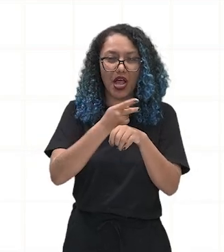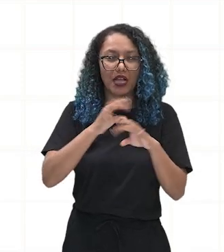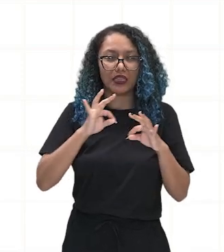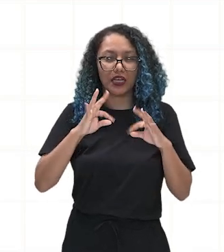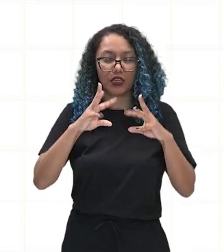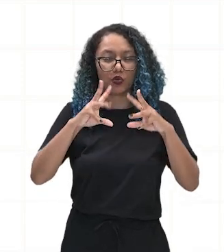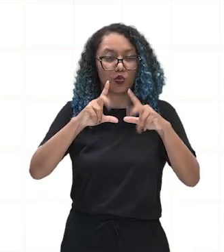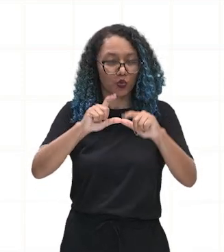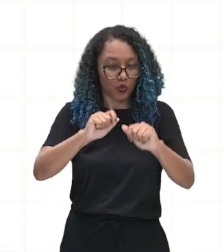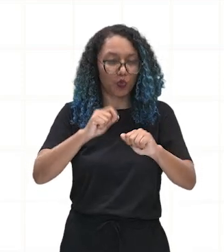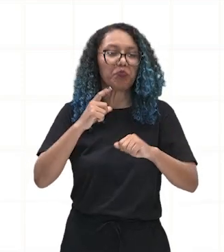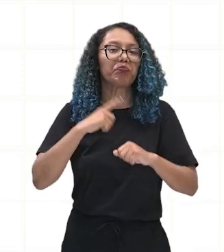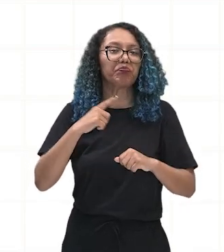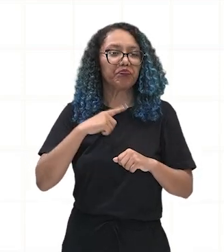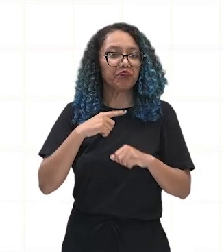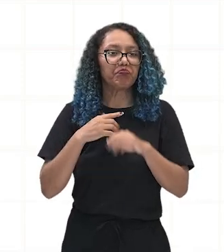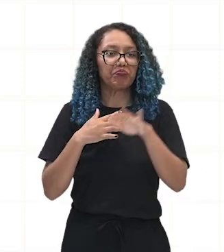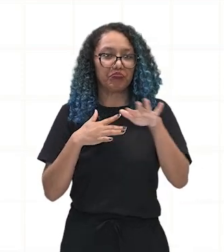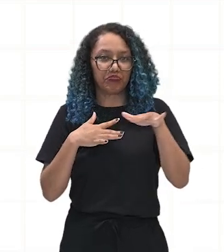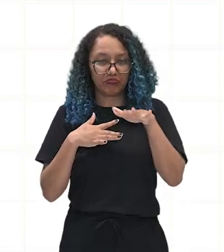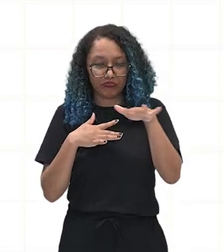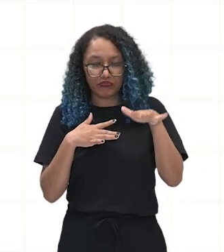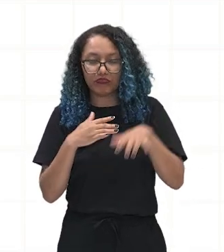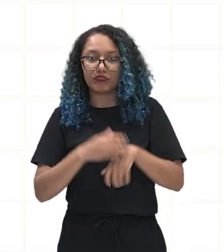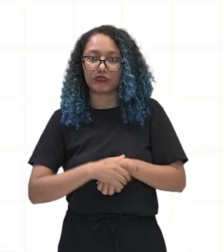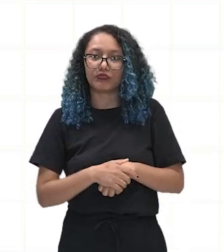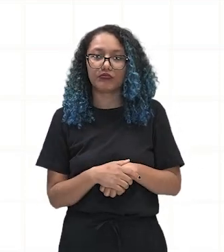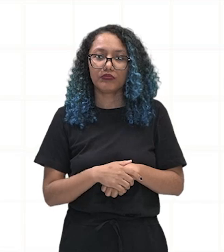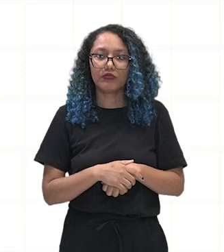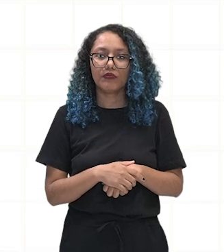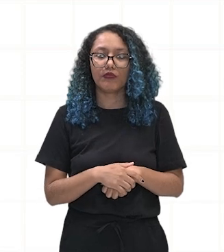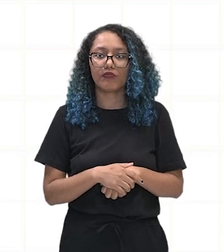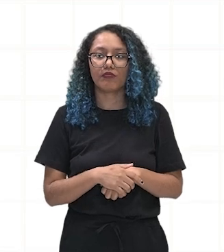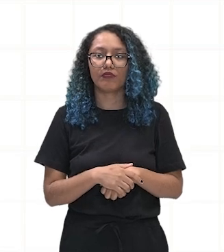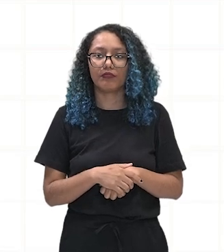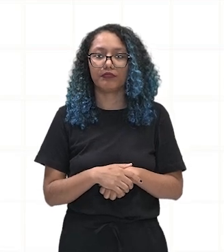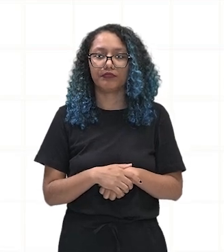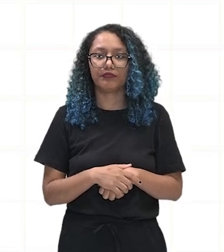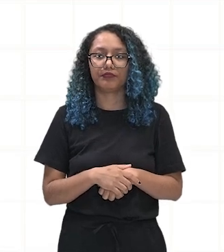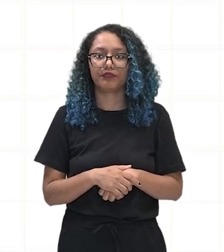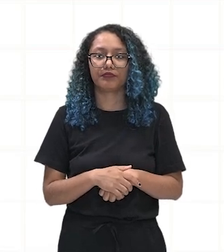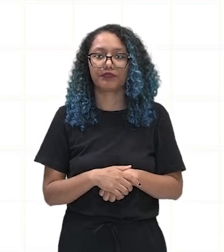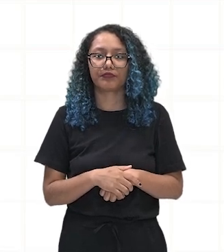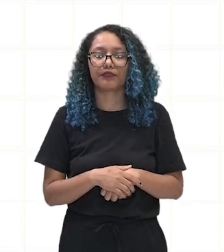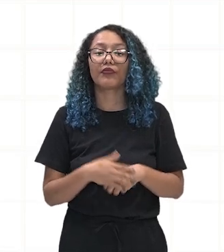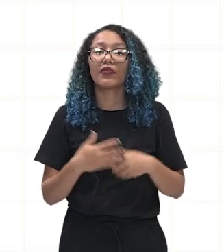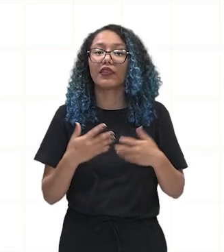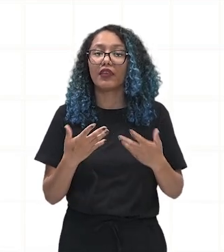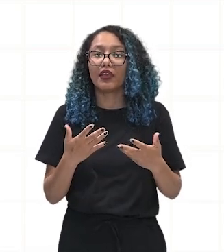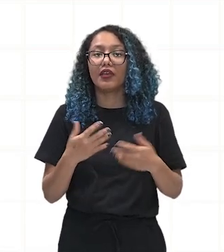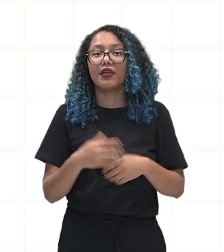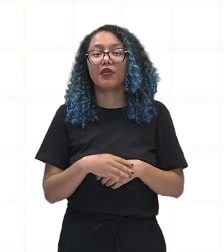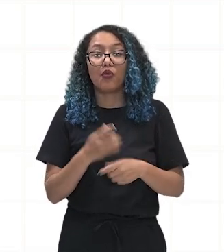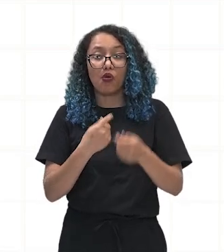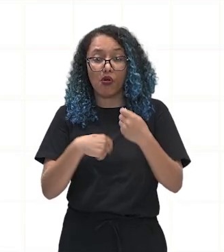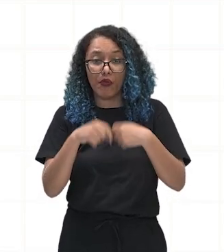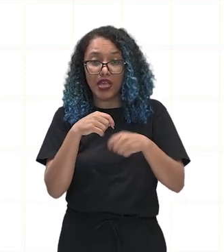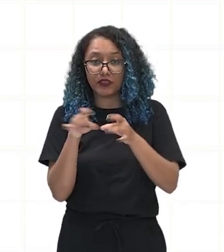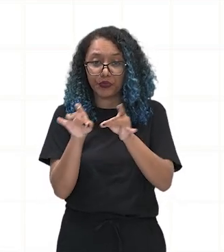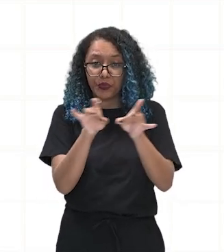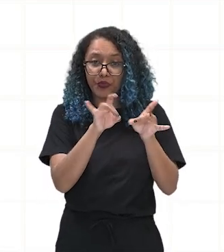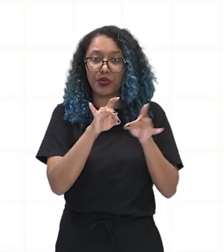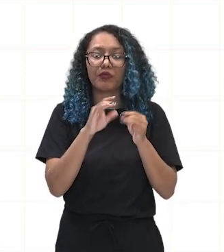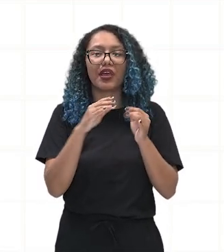luxuosos. E o comércio desses recursos impulsionou o desenvolvimento de rotas comerciais